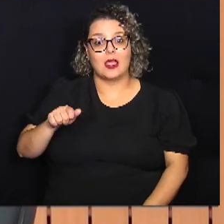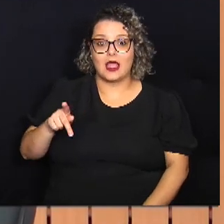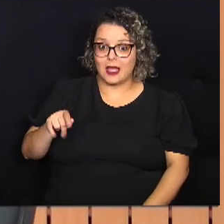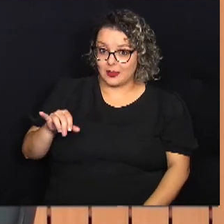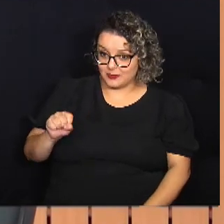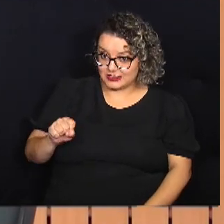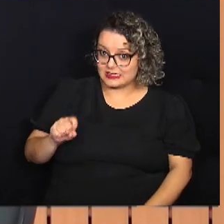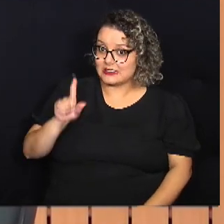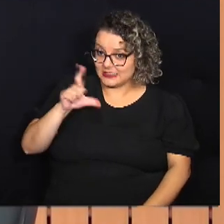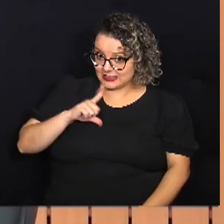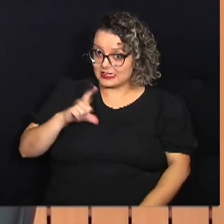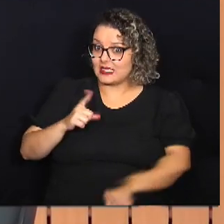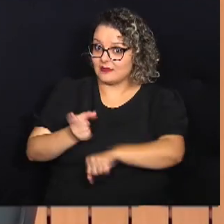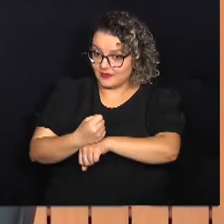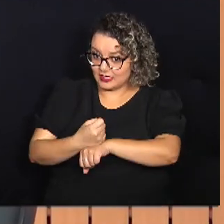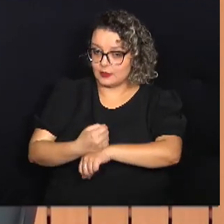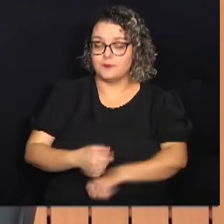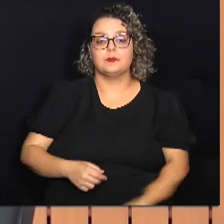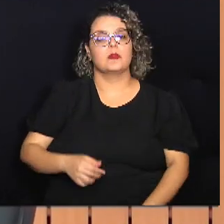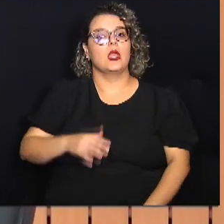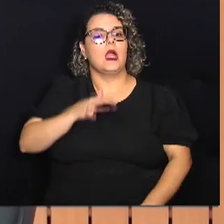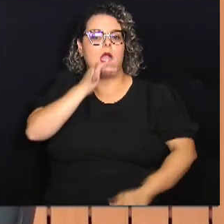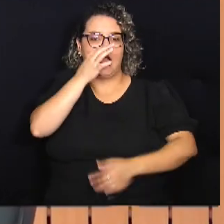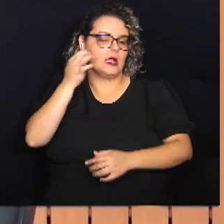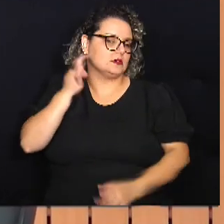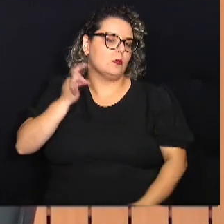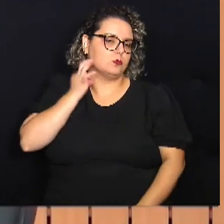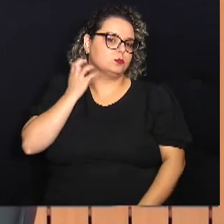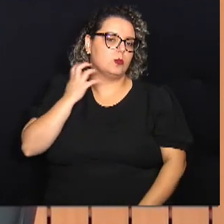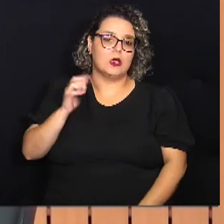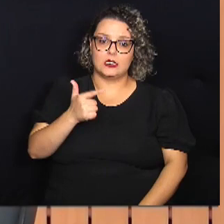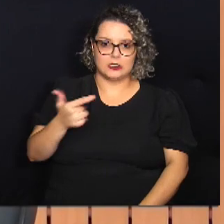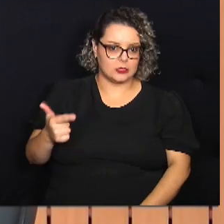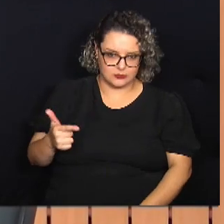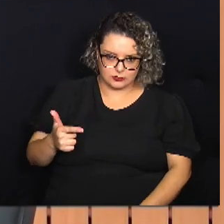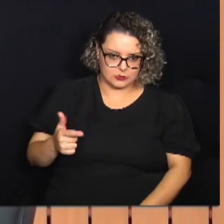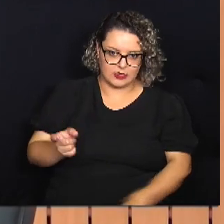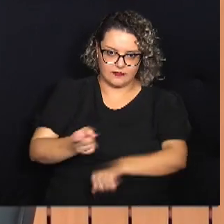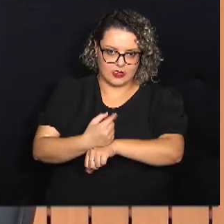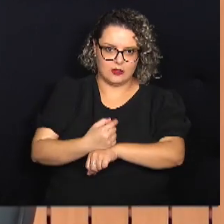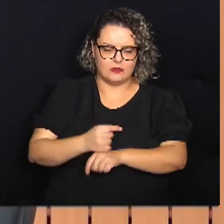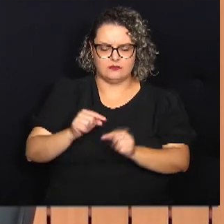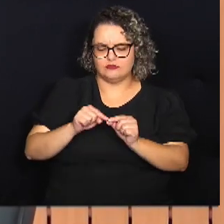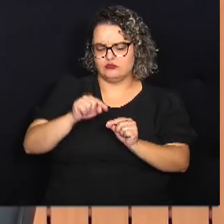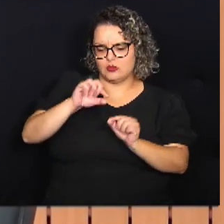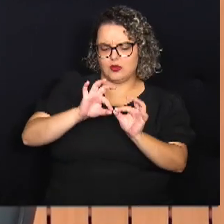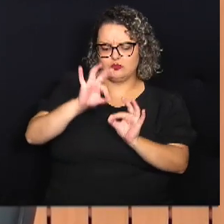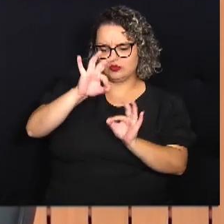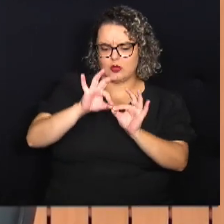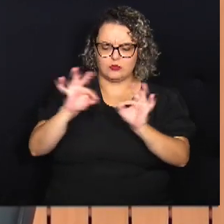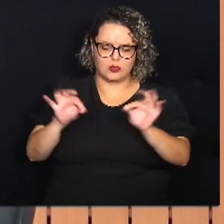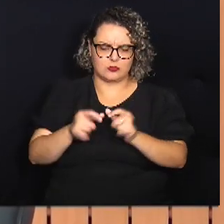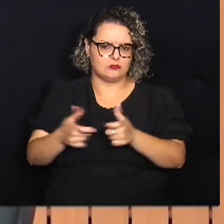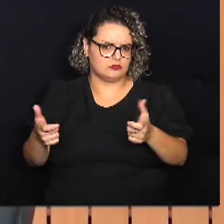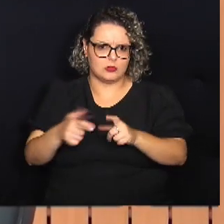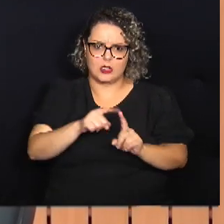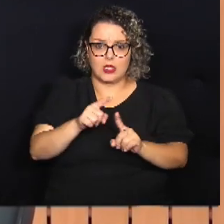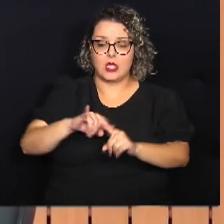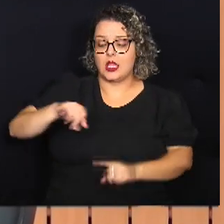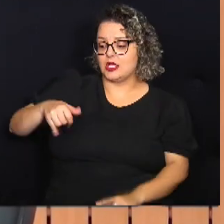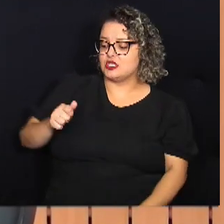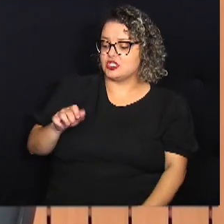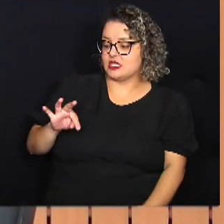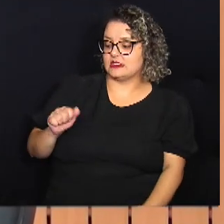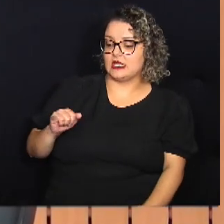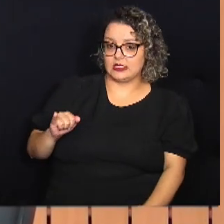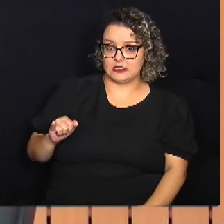As abelhas sem ferrão, elas têm de todos os tipos e tamanhos, mas eu vou dar o exemplo da jataí. A jataí,